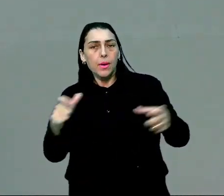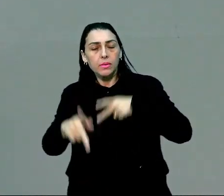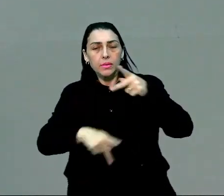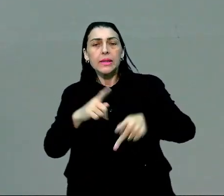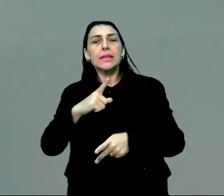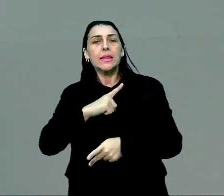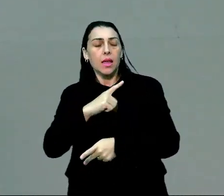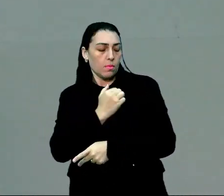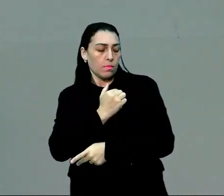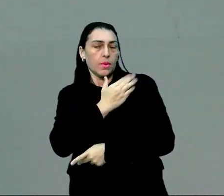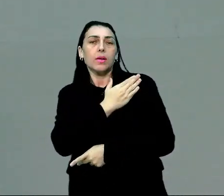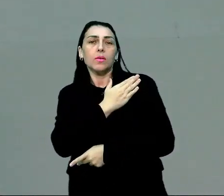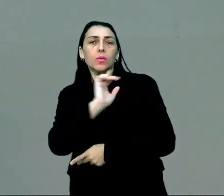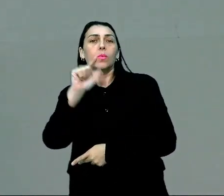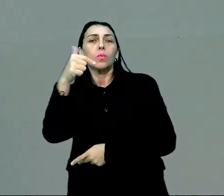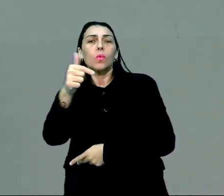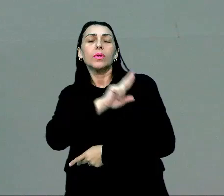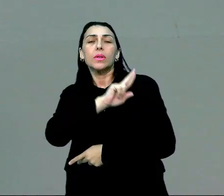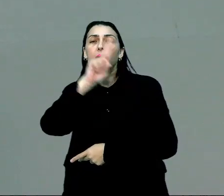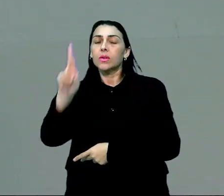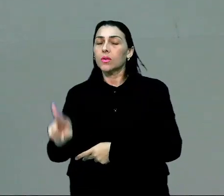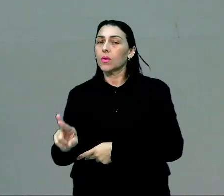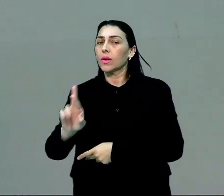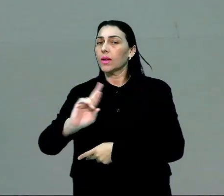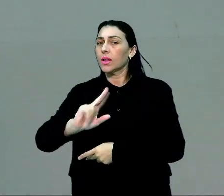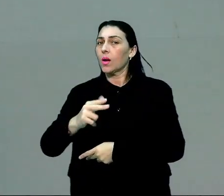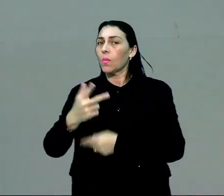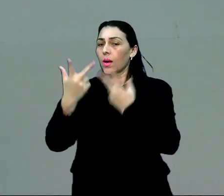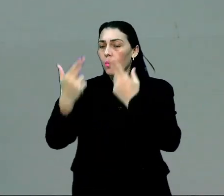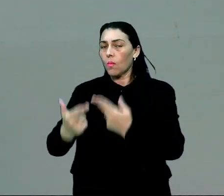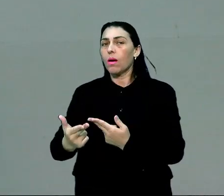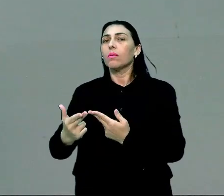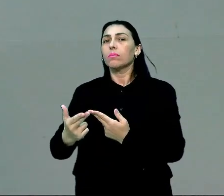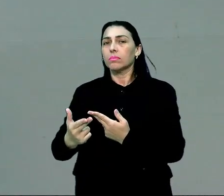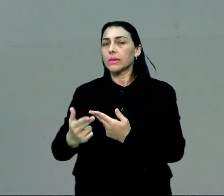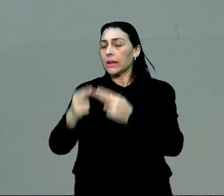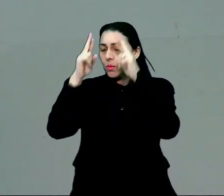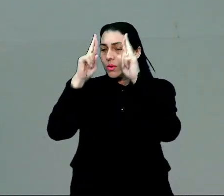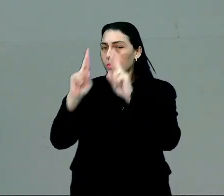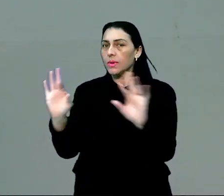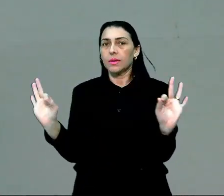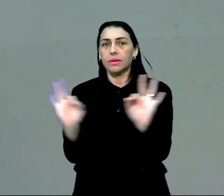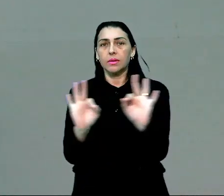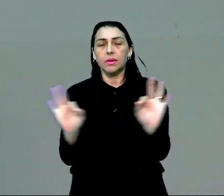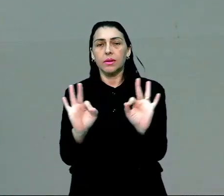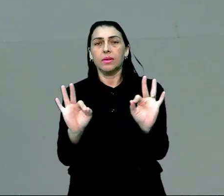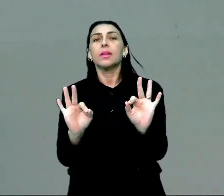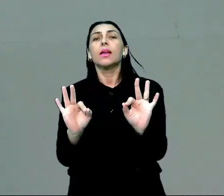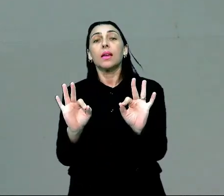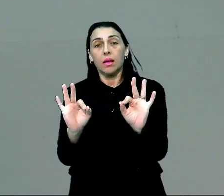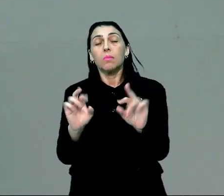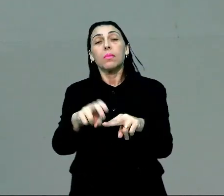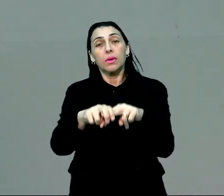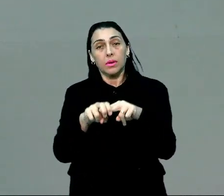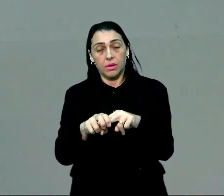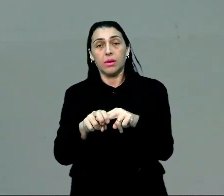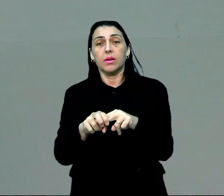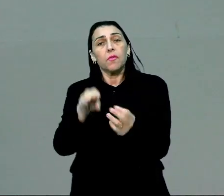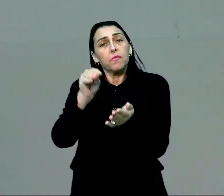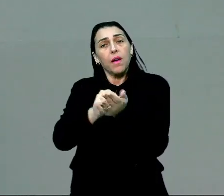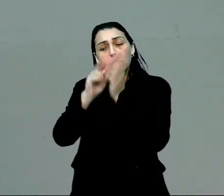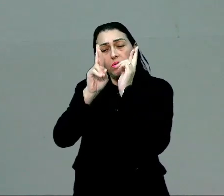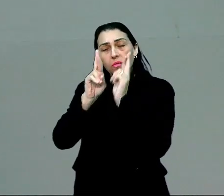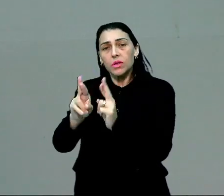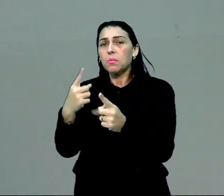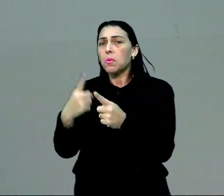um preconceito com outras crenças que não sejam as delas. Elas não respeitam. Então, isso é uma causa. Eu desrespeito